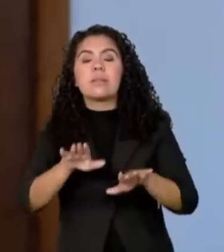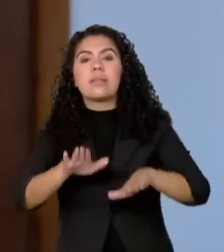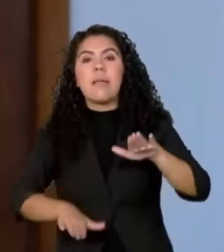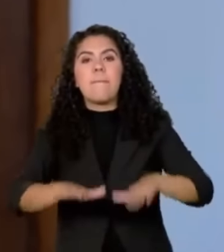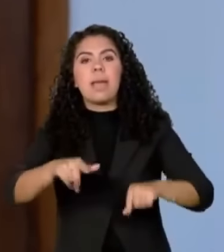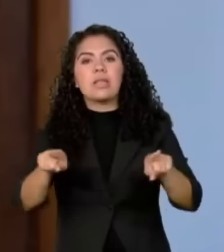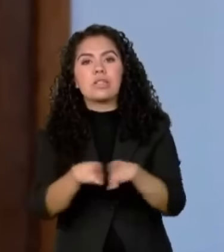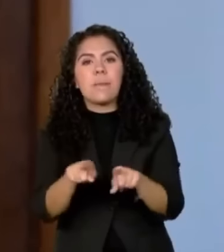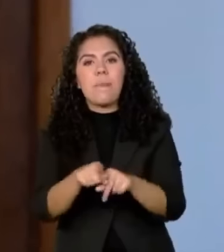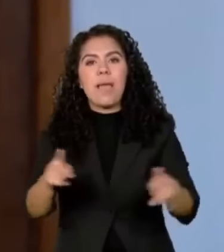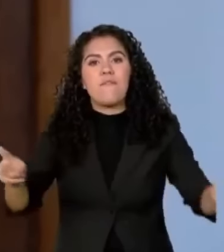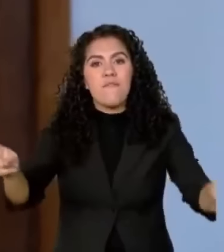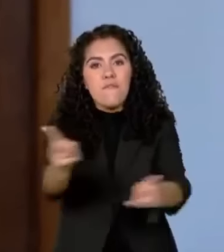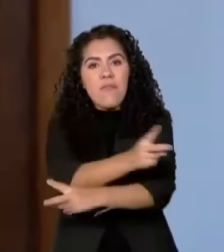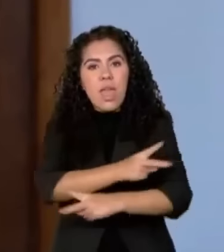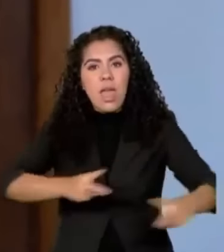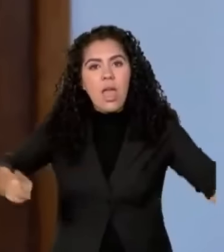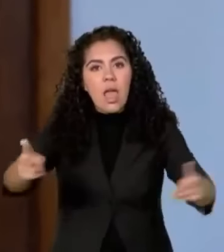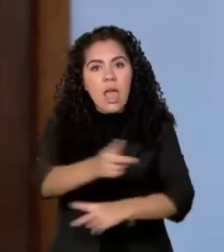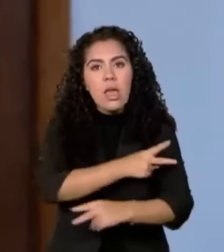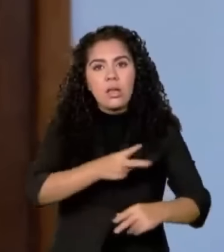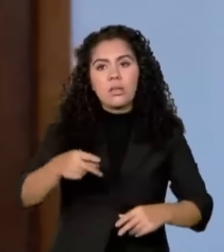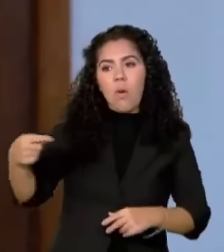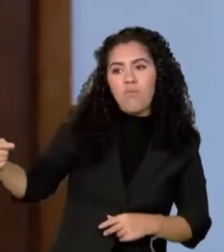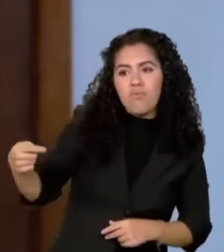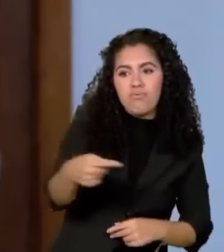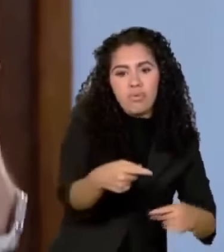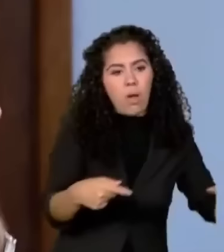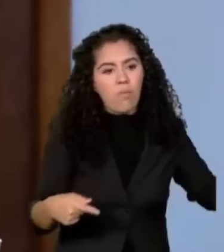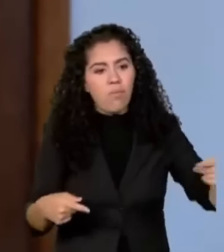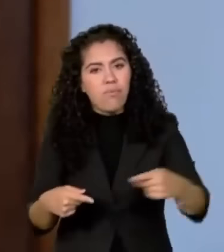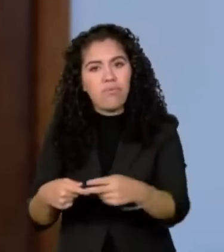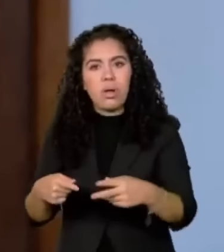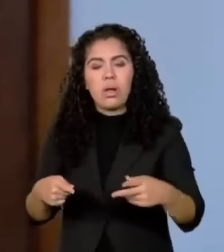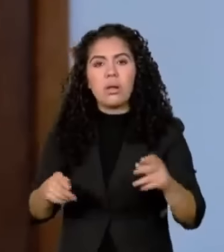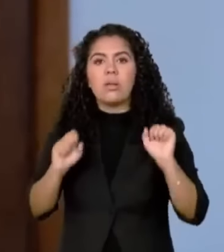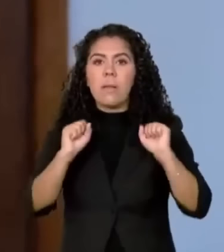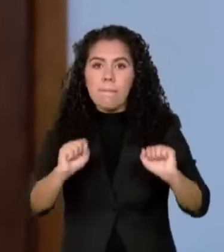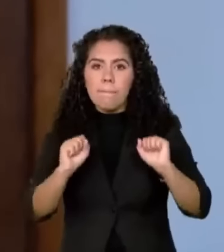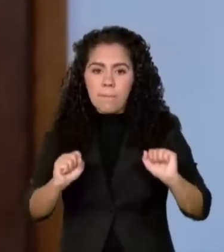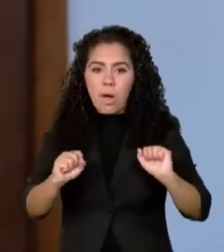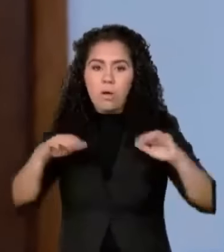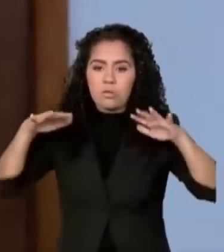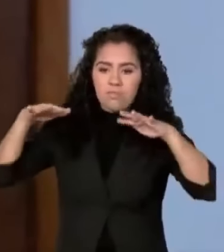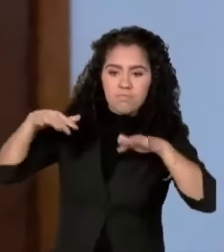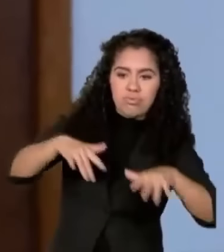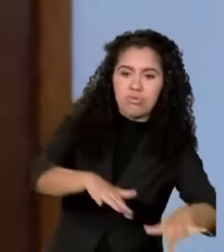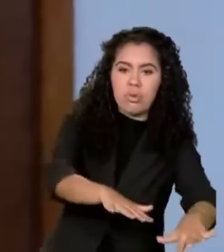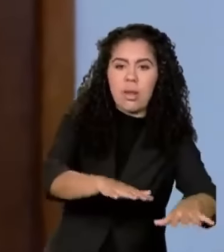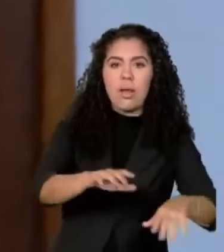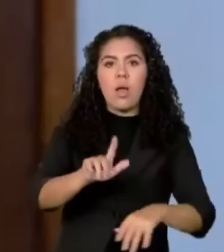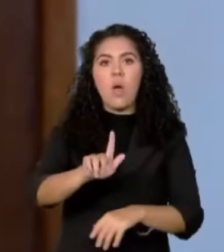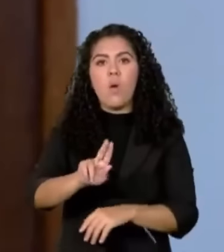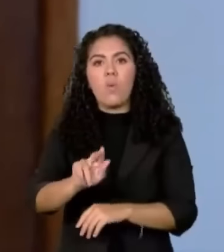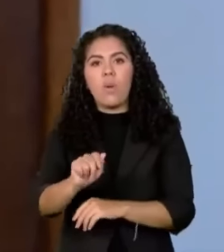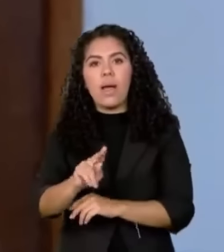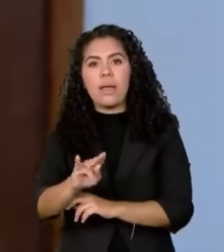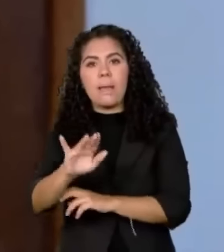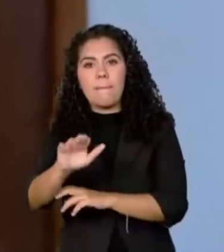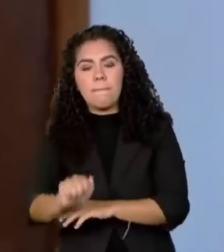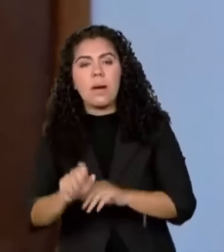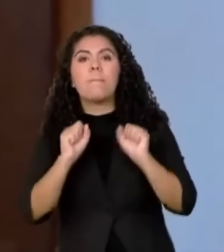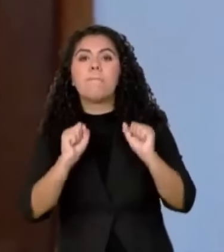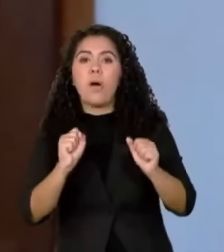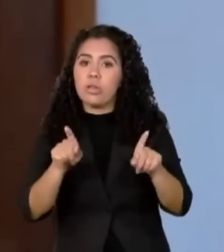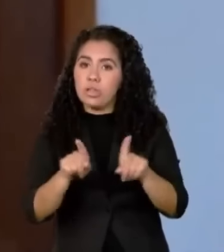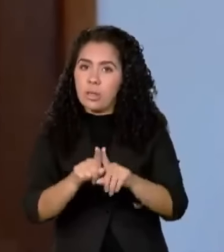ventos, que podem escoar melhor ou podem represar as águas no Guaíba, pode chegar a